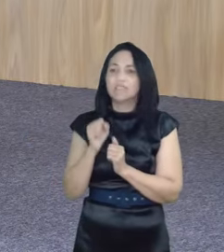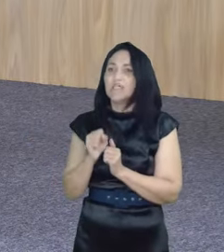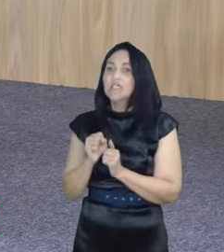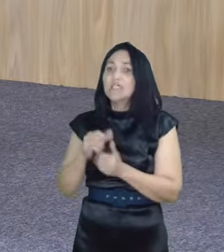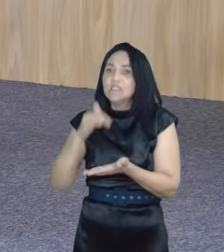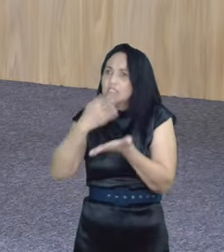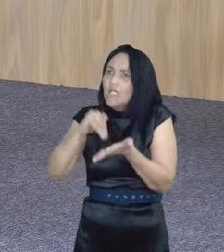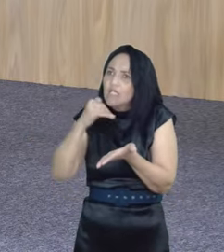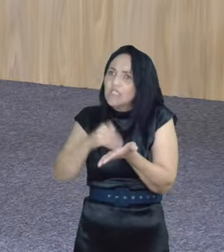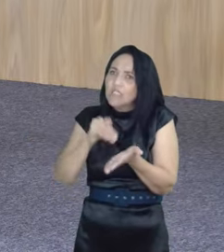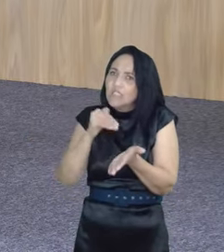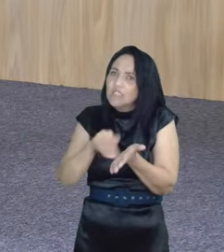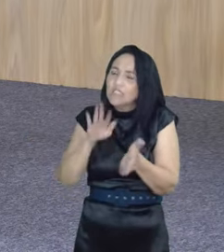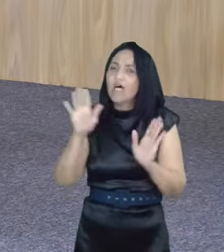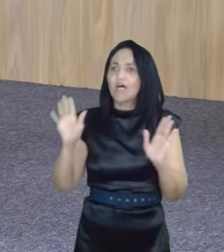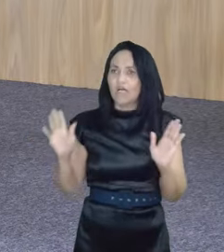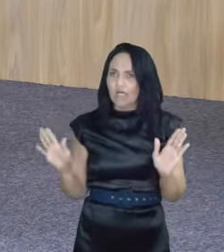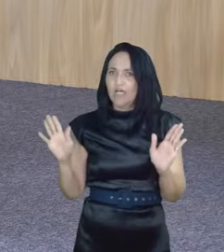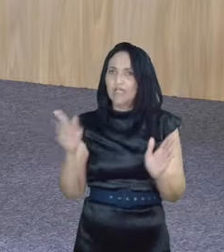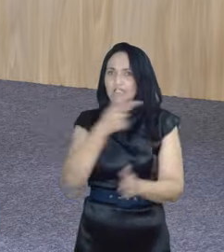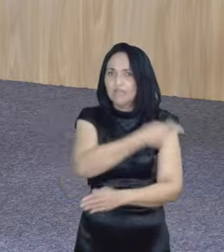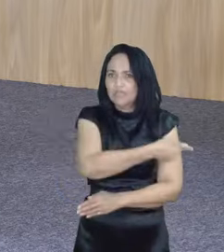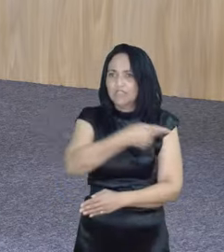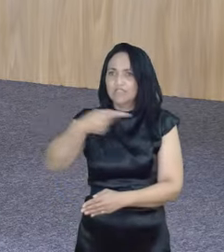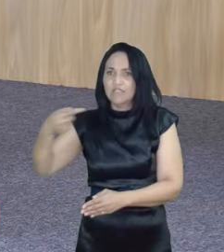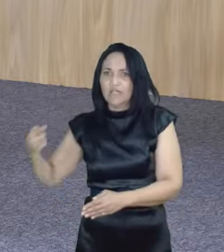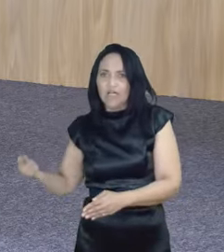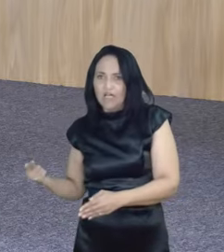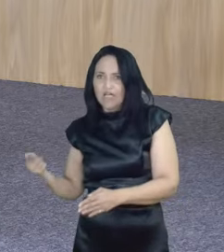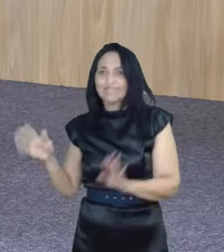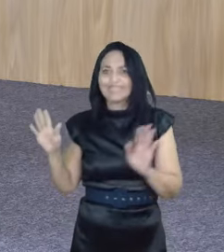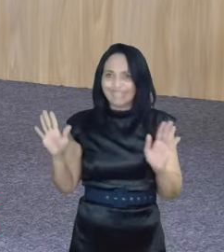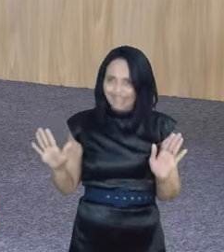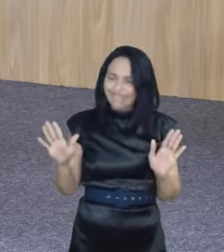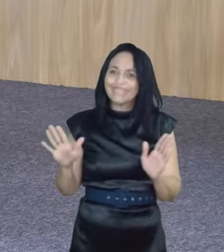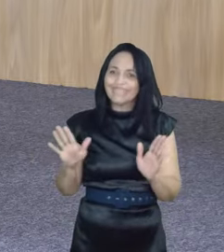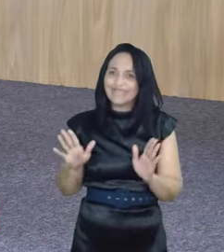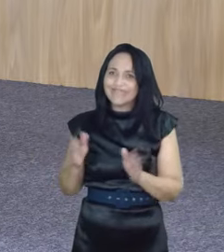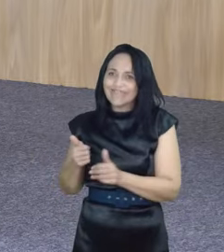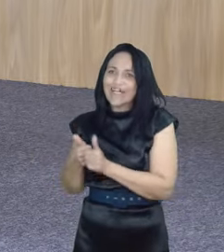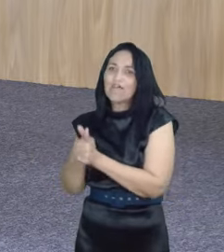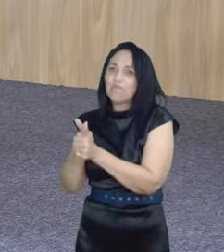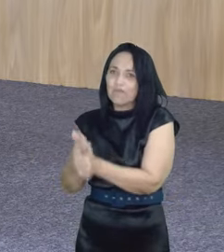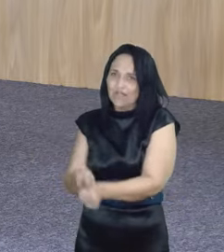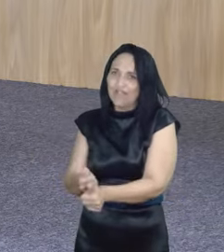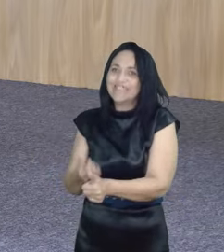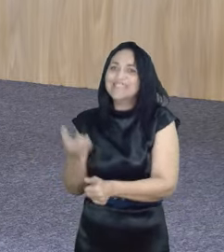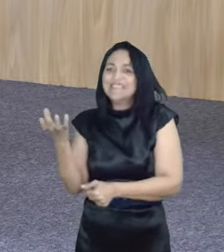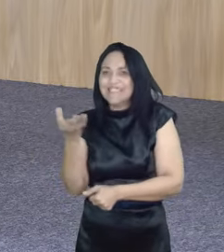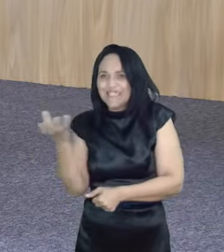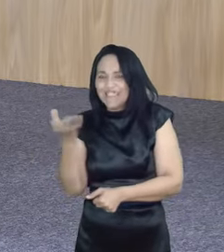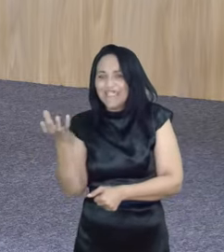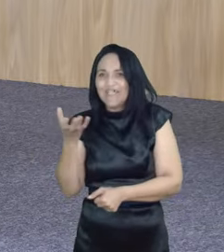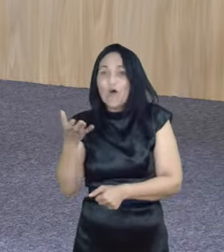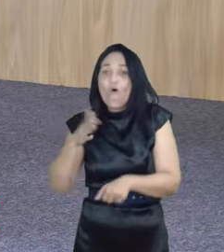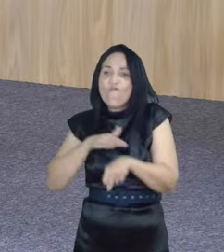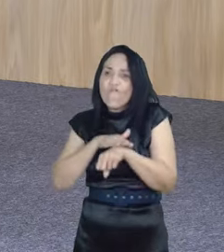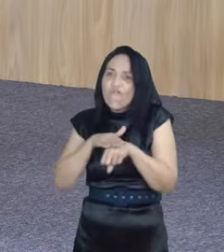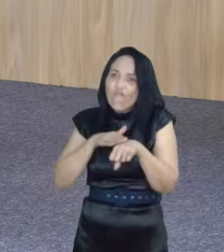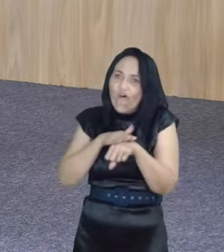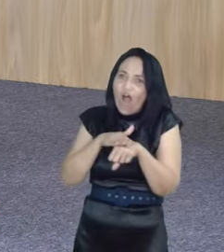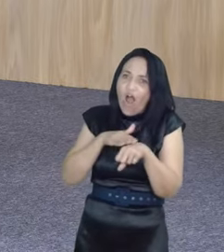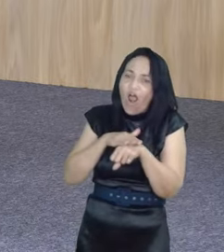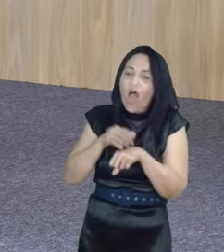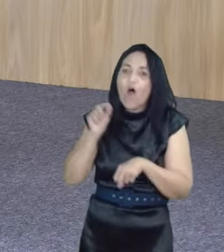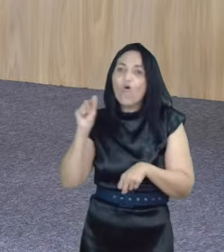Secretária, já se recuperou aí do final de semana da maratona? Olha, eu quero dizer que segunda-feira